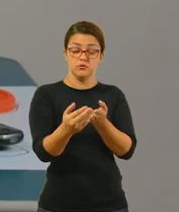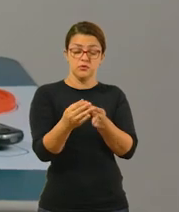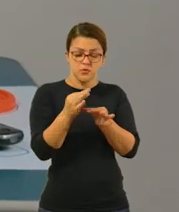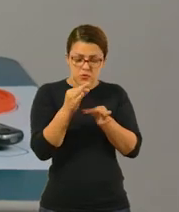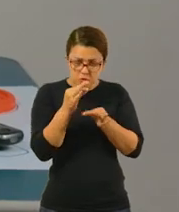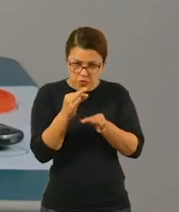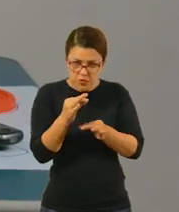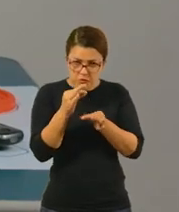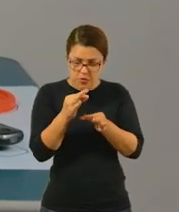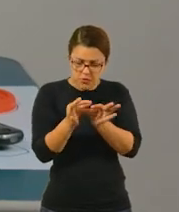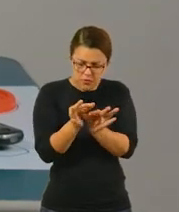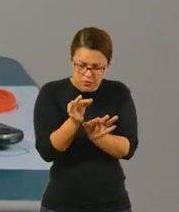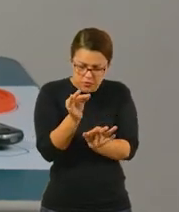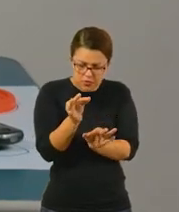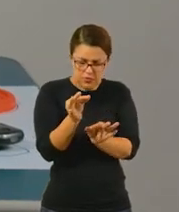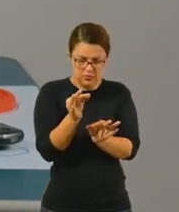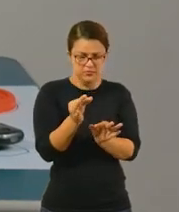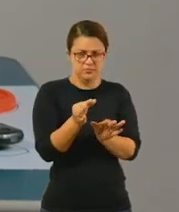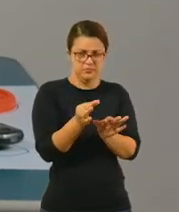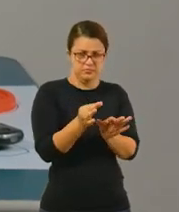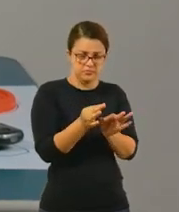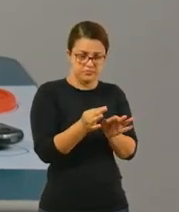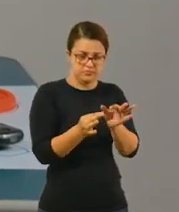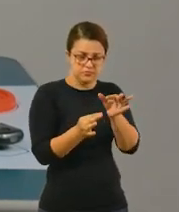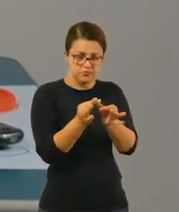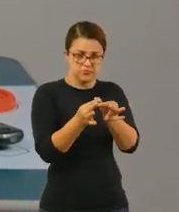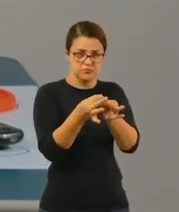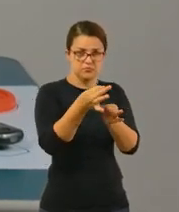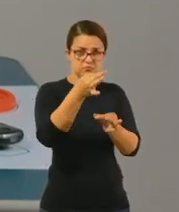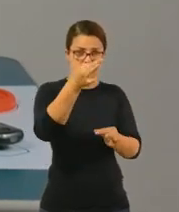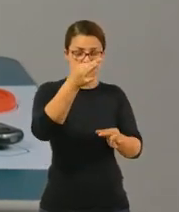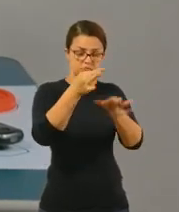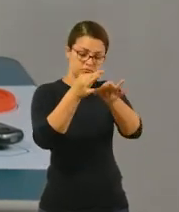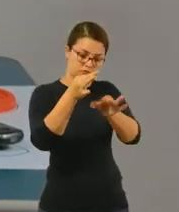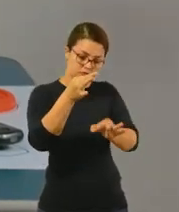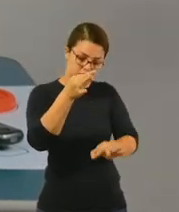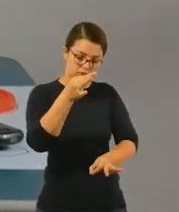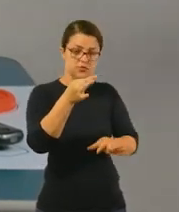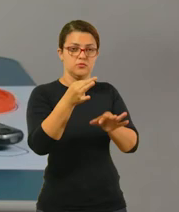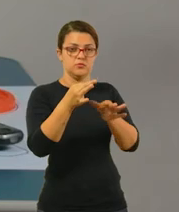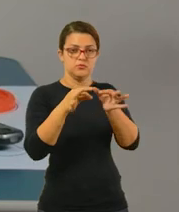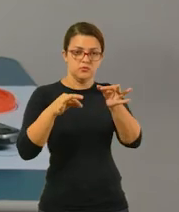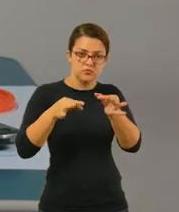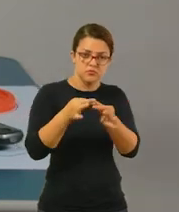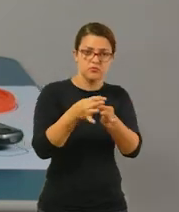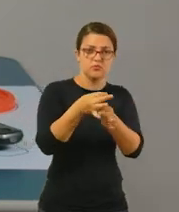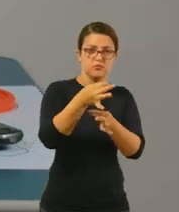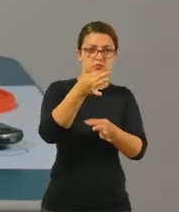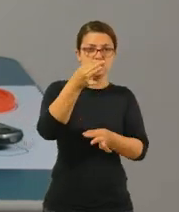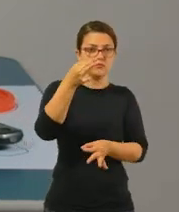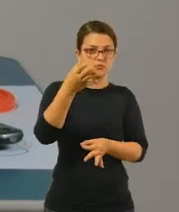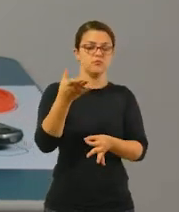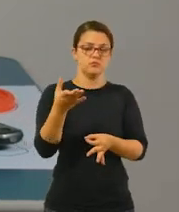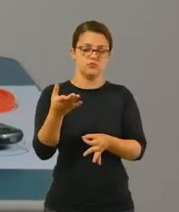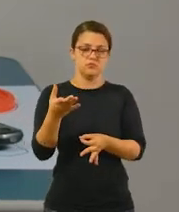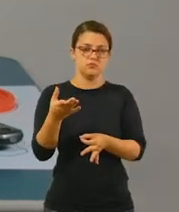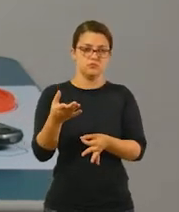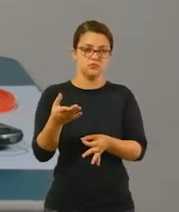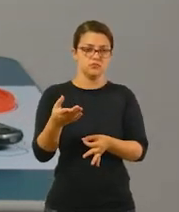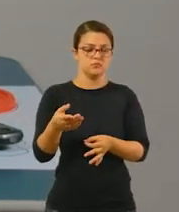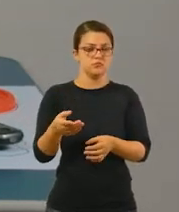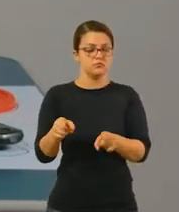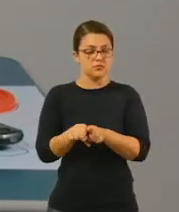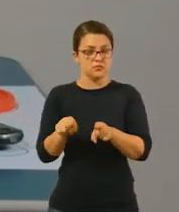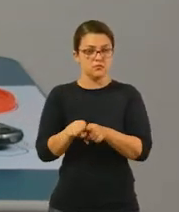canudinho se você tiver, porque o canudinho é mais fácil, ele escorrega, né? É mais simples para a criança. E aí é interessante que